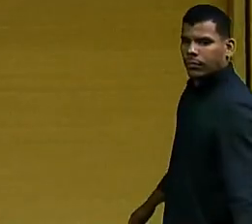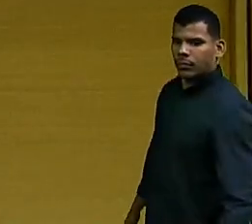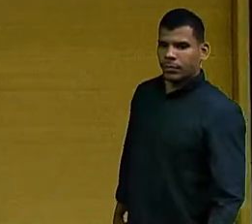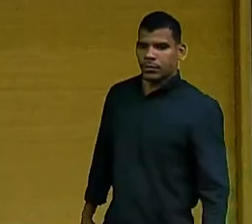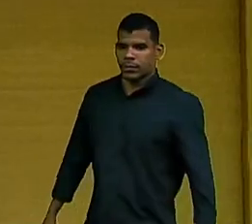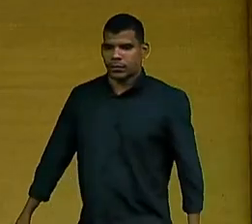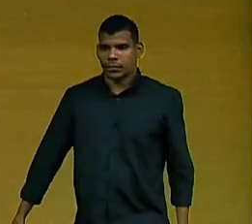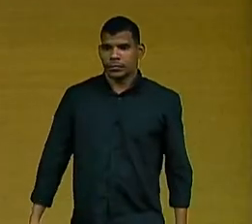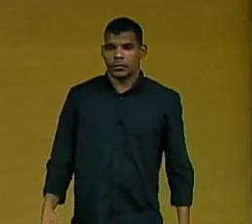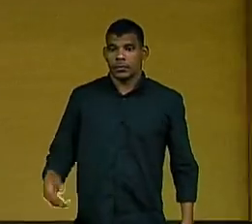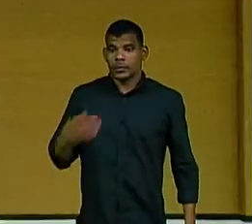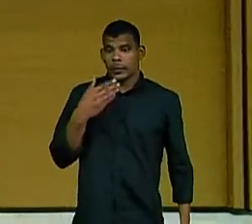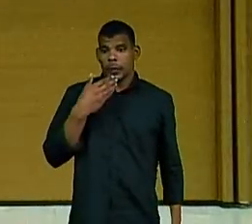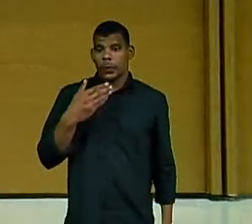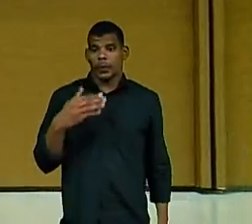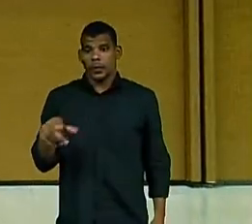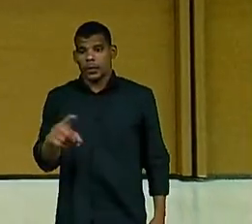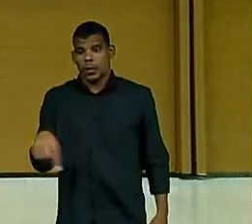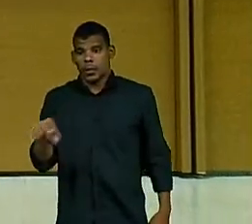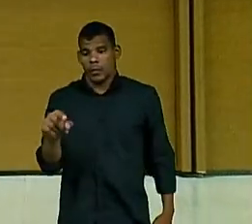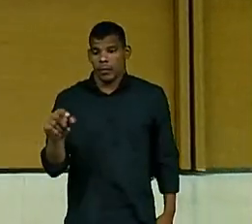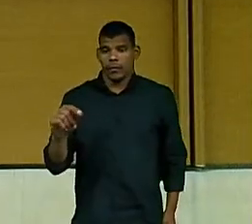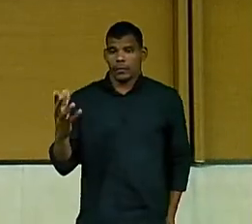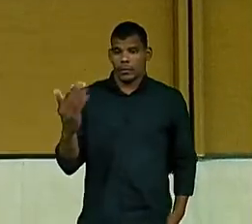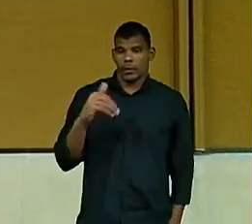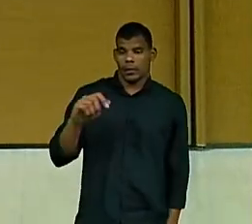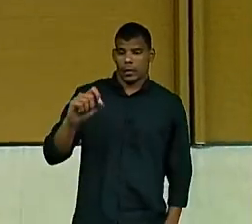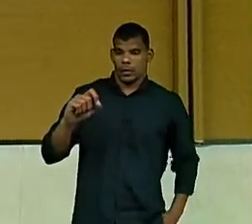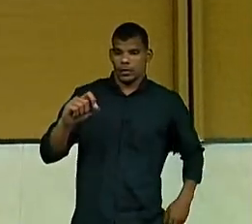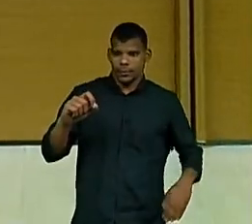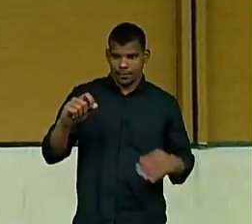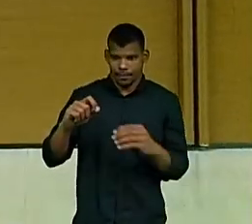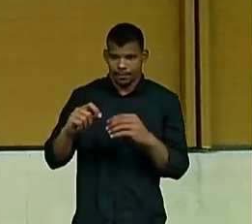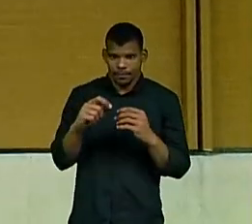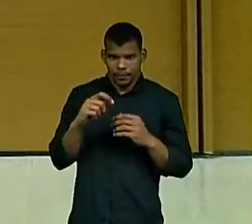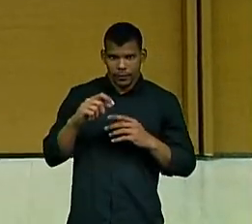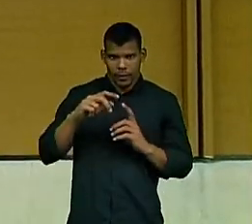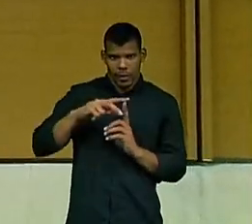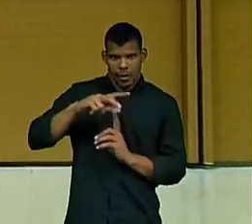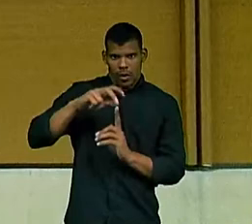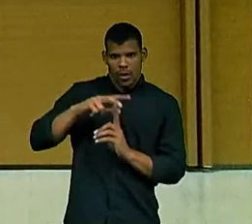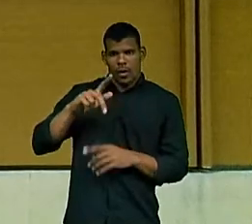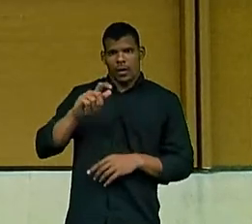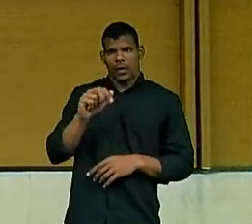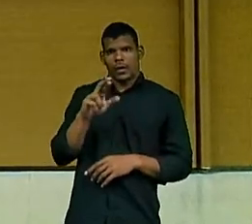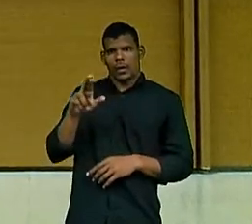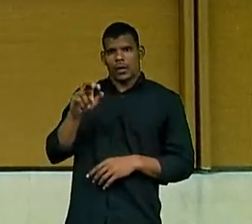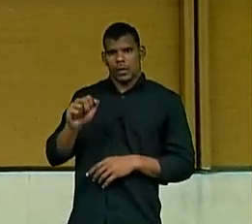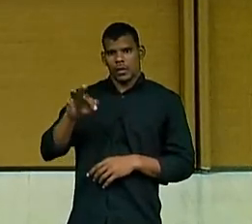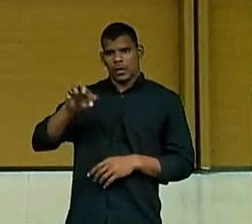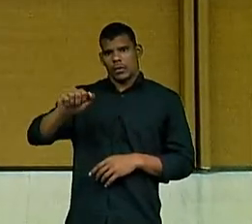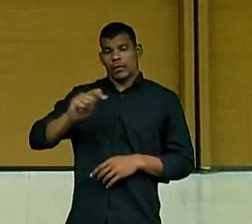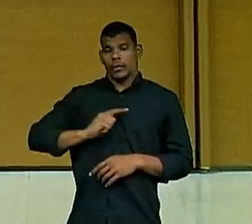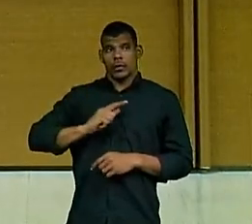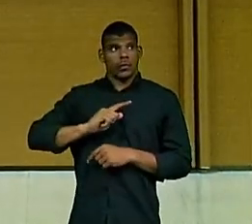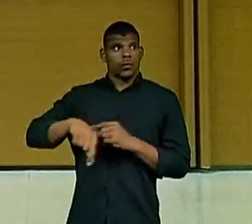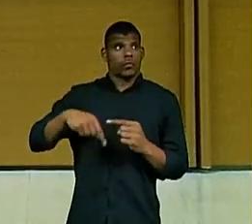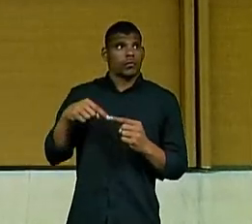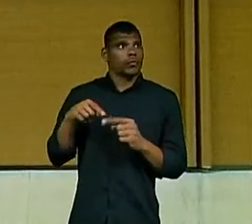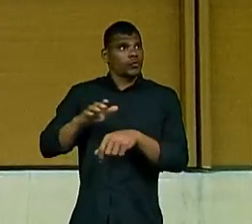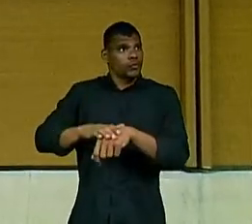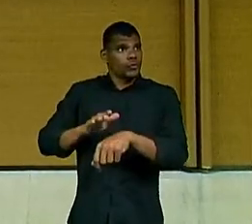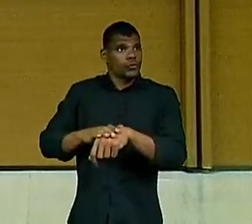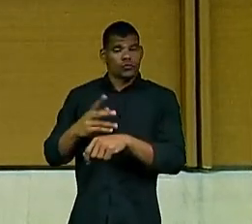vocês tragam a garrafinha né o nosso compromisso com a questão do meio ambiente permanece a garrafinha ela tem essa finalidade